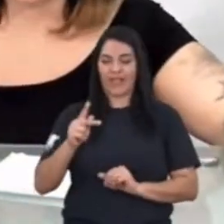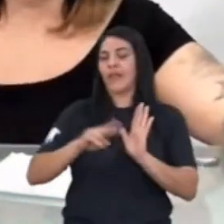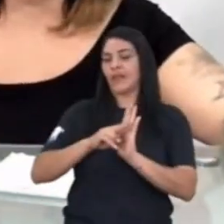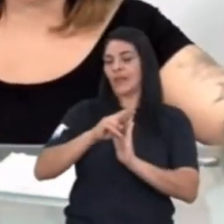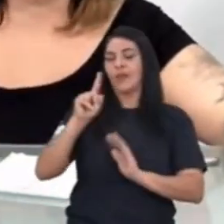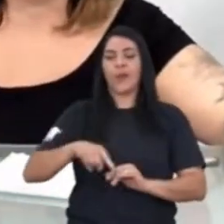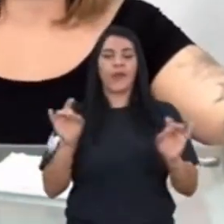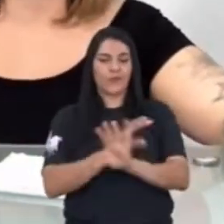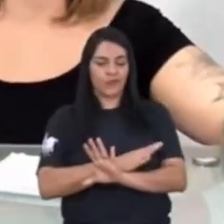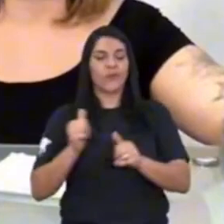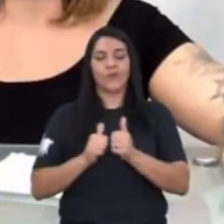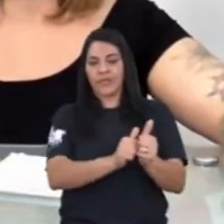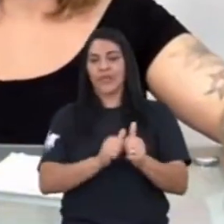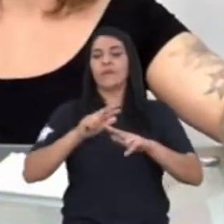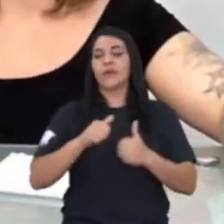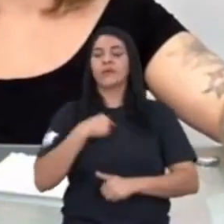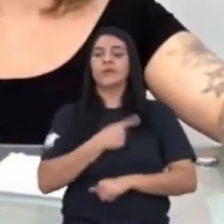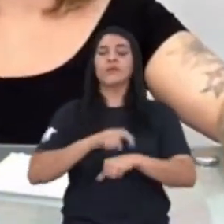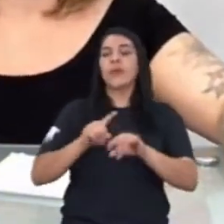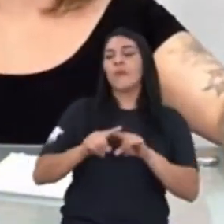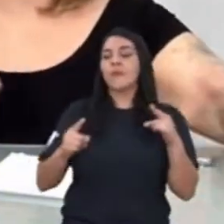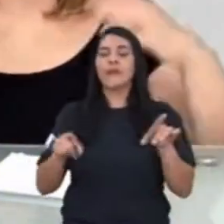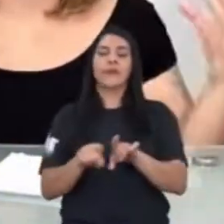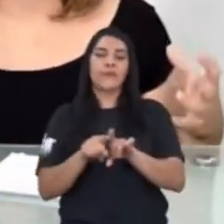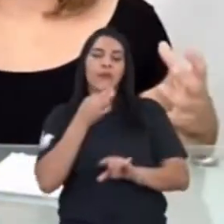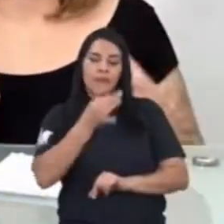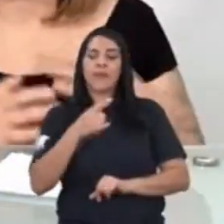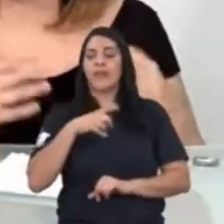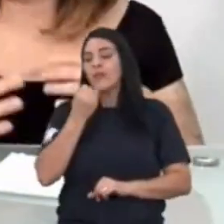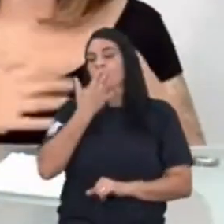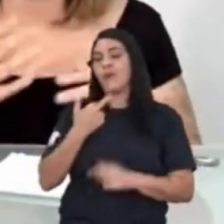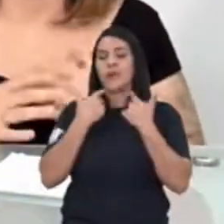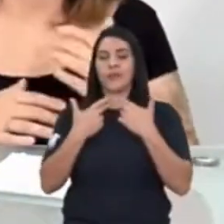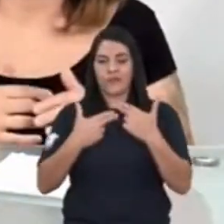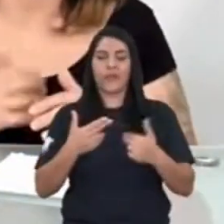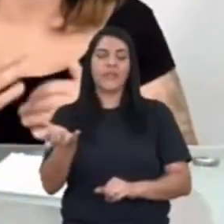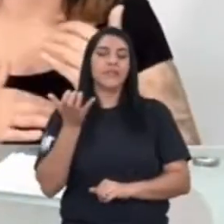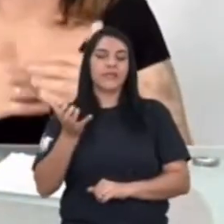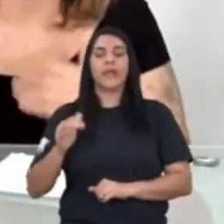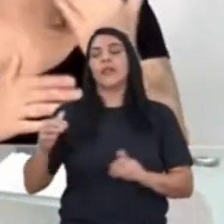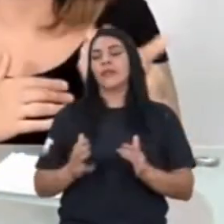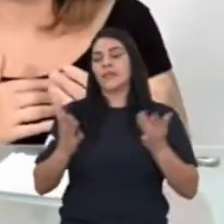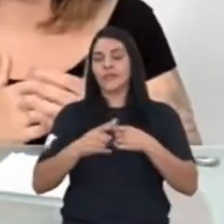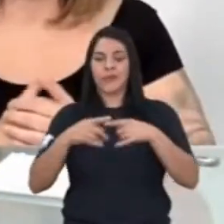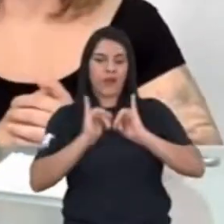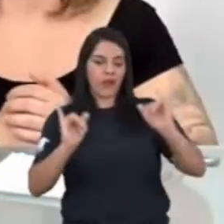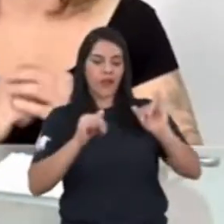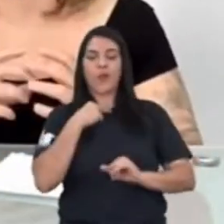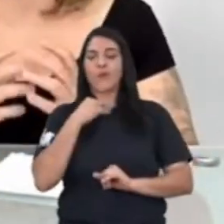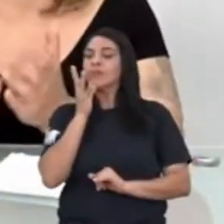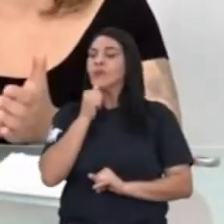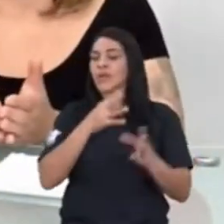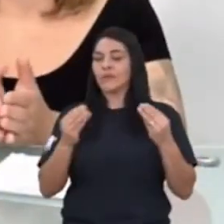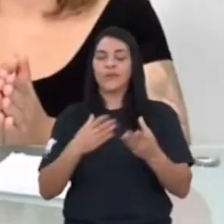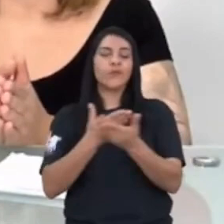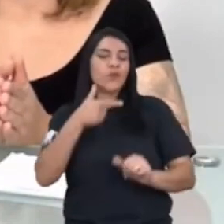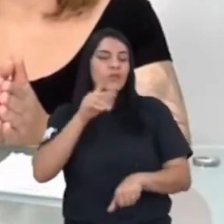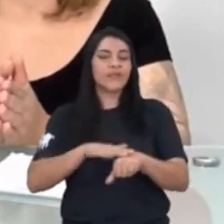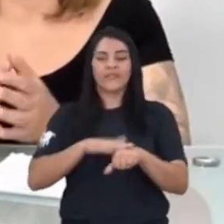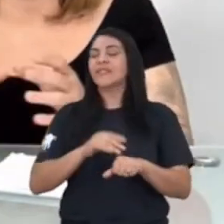relatórios é isso, eu vou seguir aqui por conta do nosso tempo, mas eu acho que tem aí boas novidades e a gente quer deixar vocês mesmos já engajados, porque esse lançamento não deve demorar muito e a gente já consegue